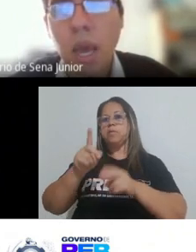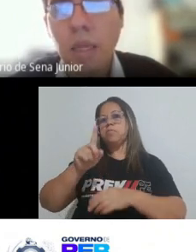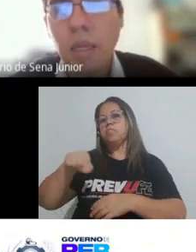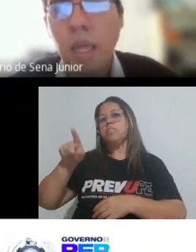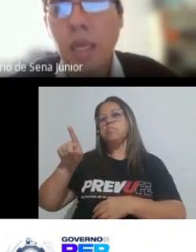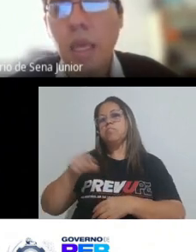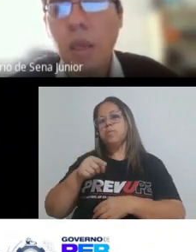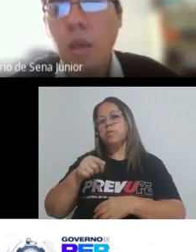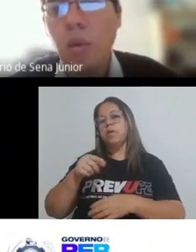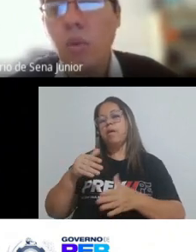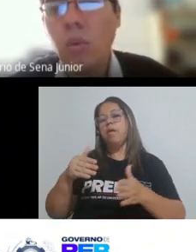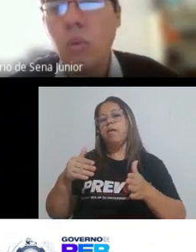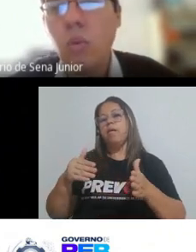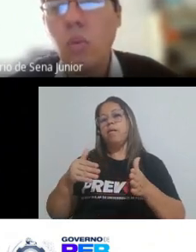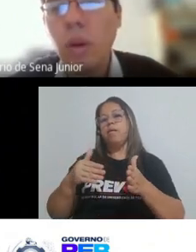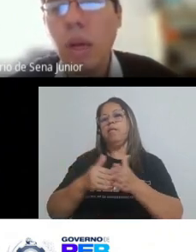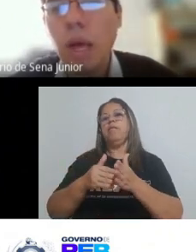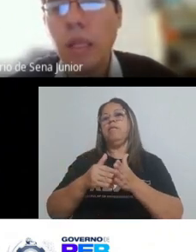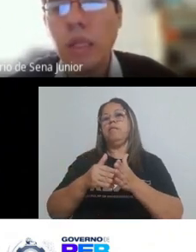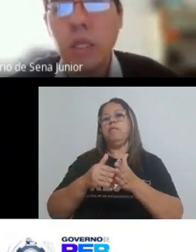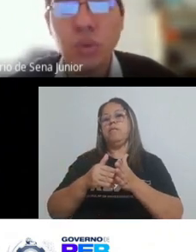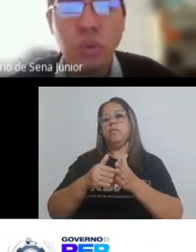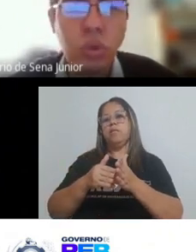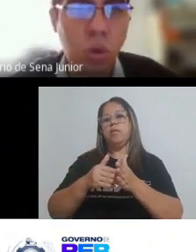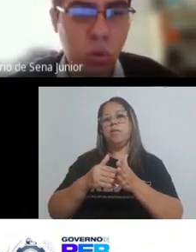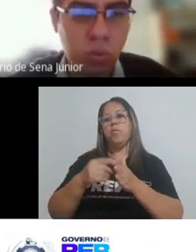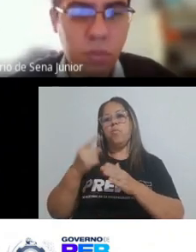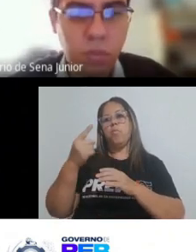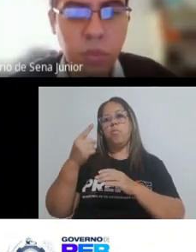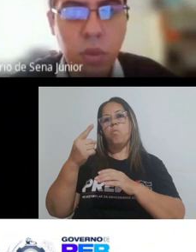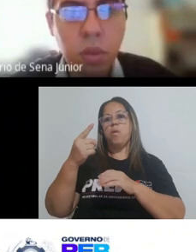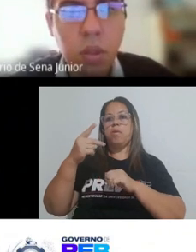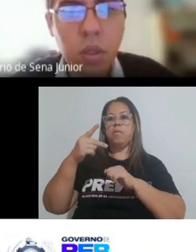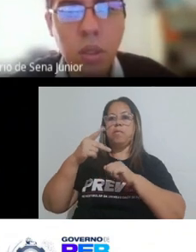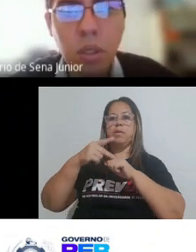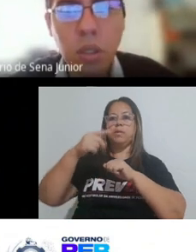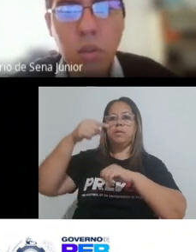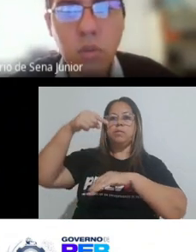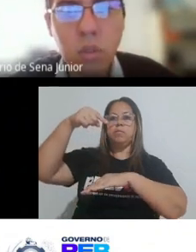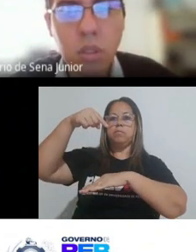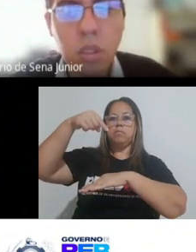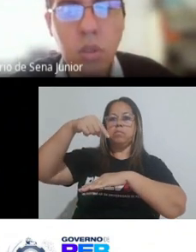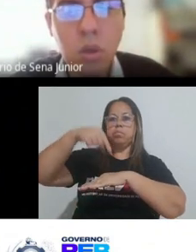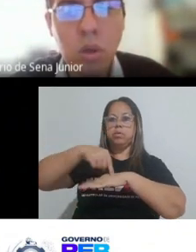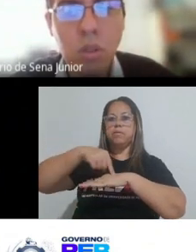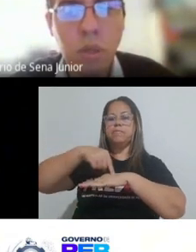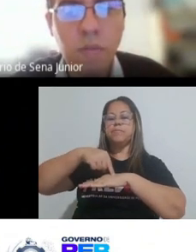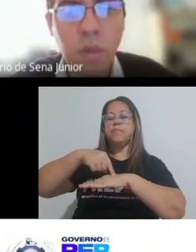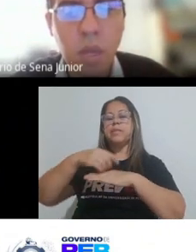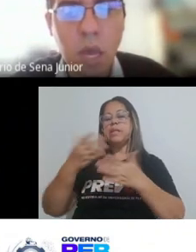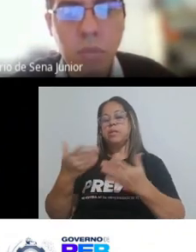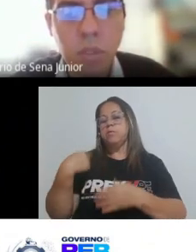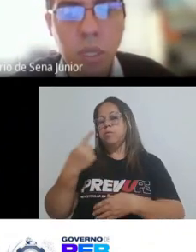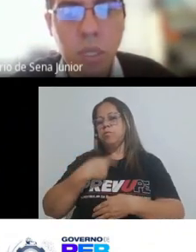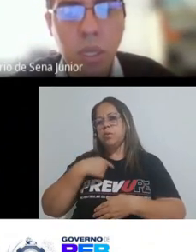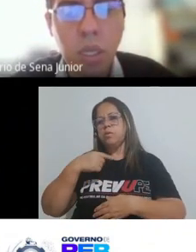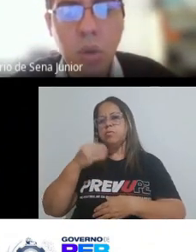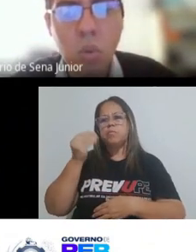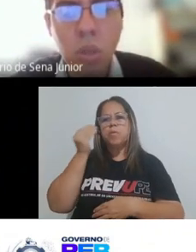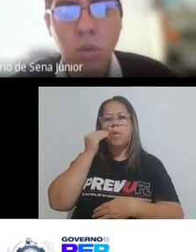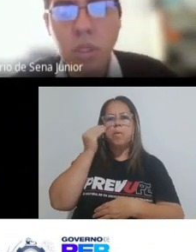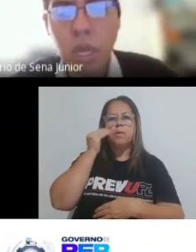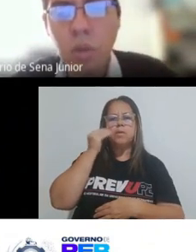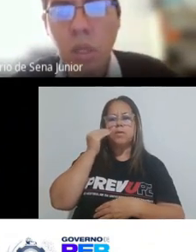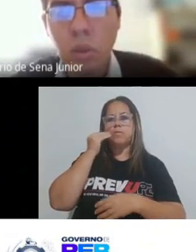até que uma atinja o solo. Então, se nós verificarmos aqui